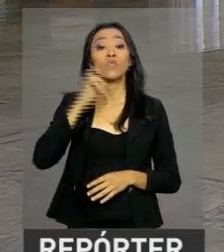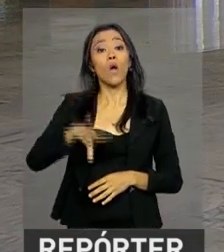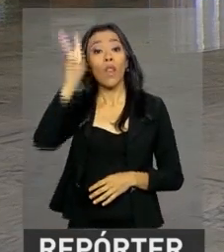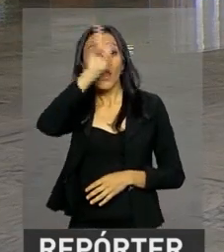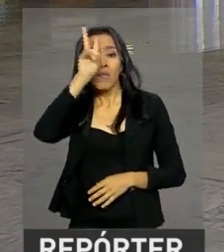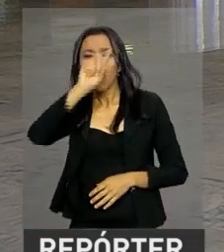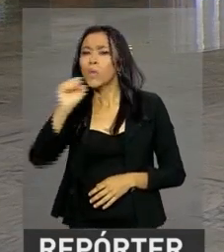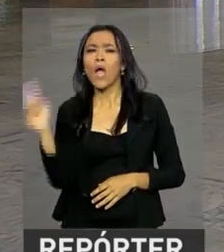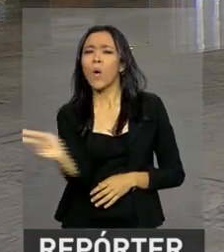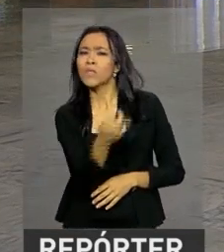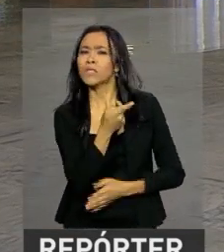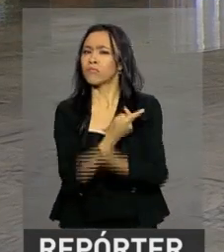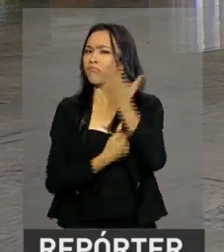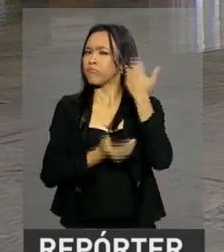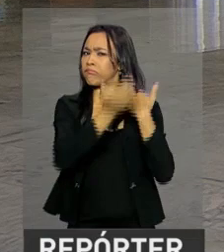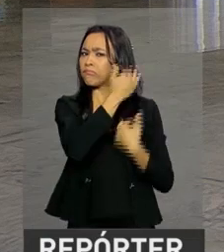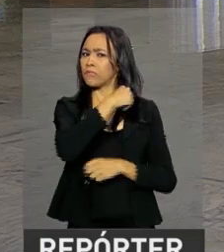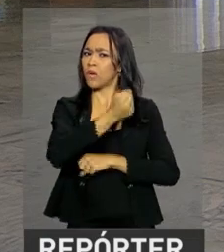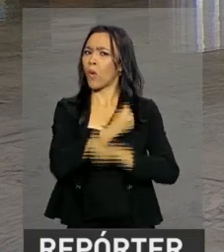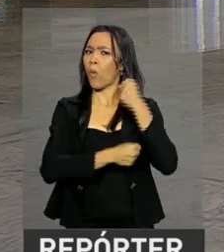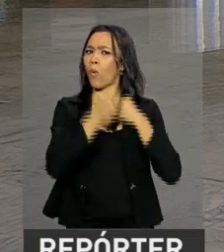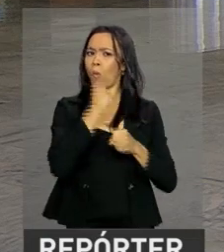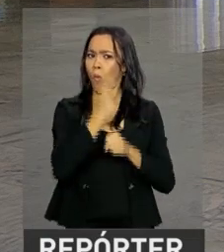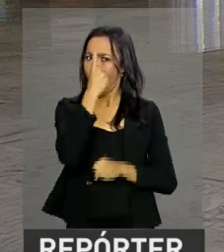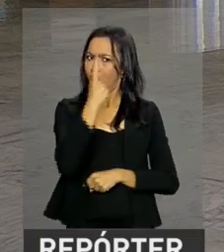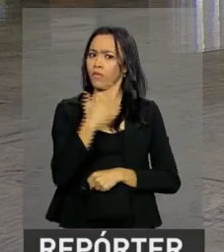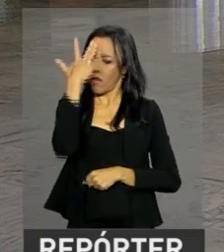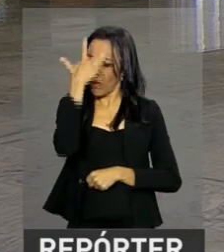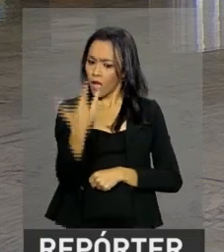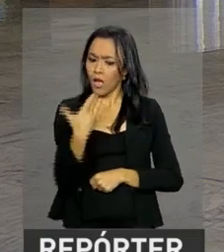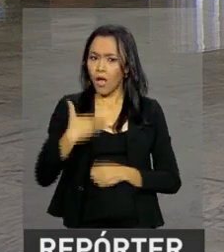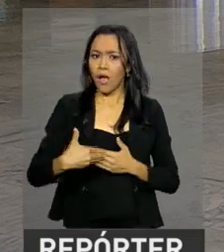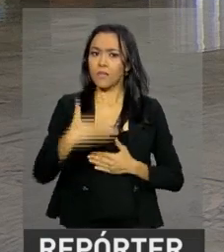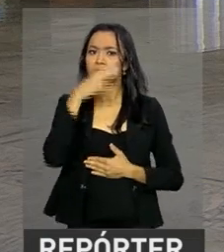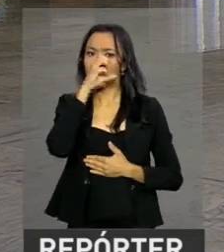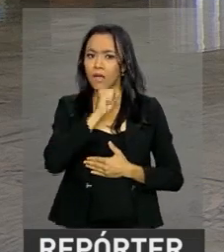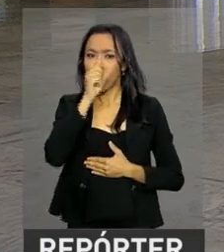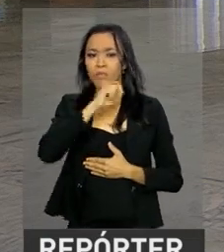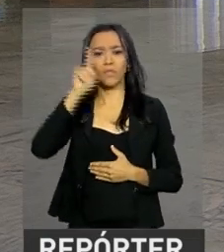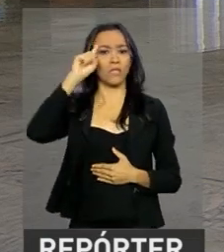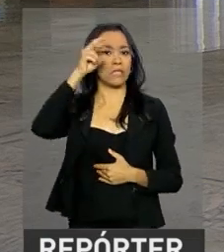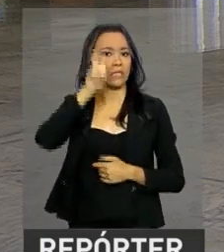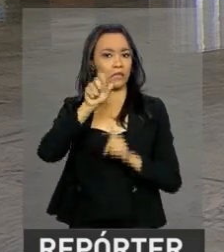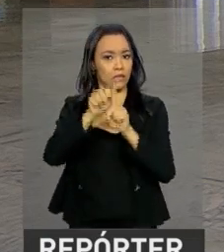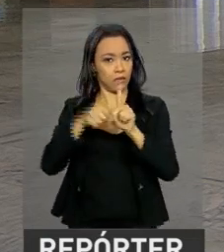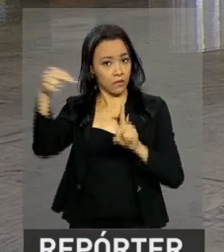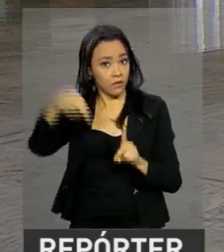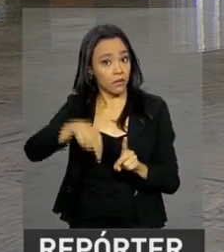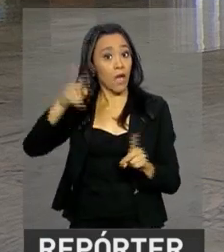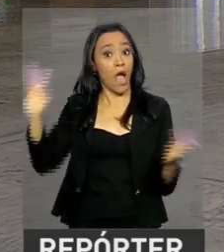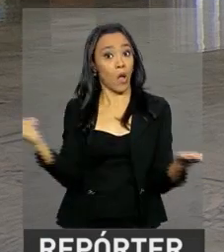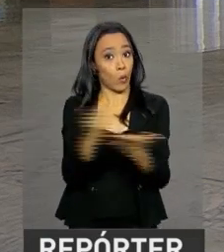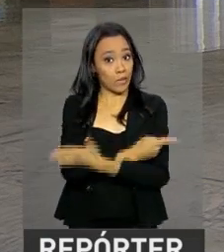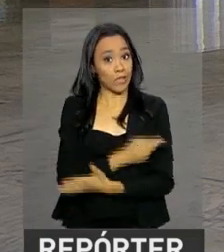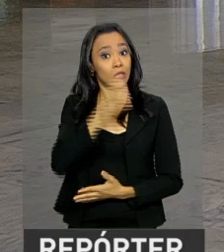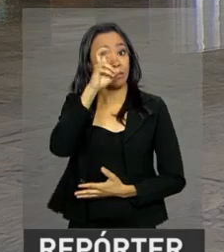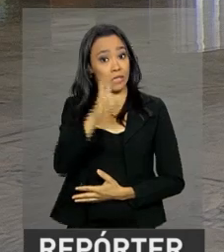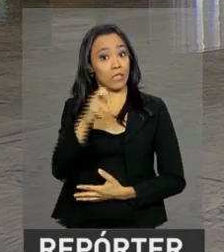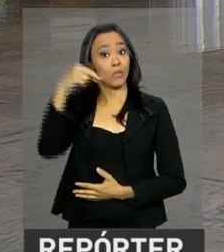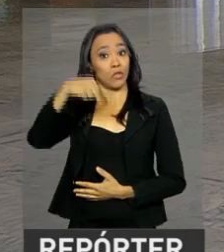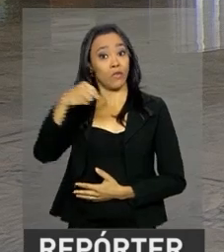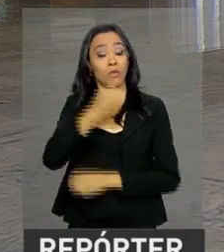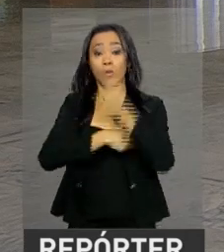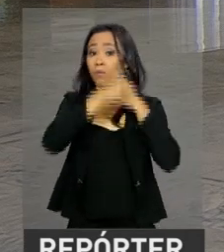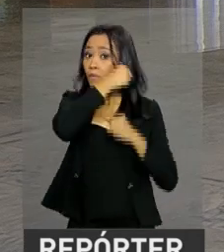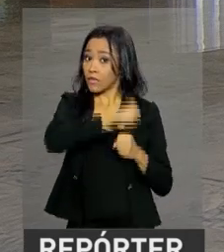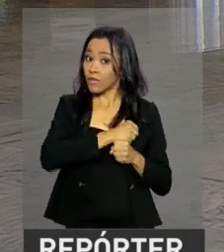esse acidente lá em Mariana, ele completa 1 ano amanhã, sábado, dia 5 de novembro, ele aconteceu em 5 de novembro do ano passado,